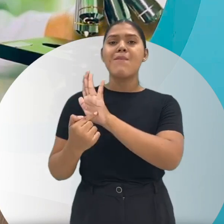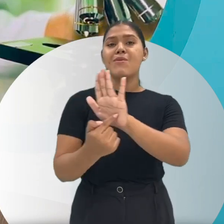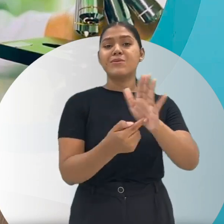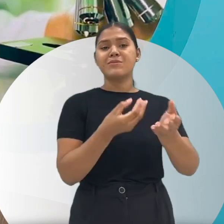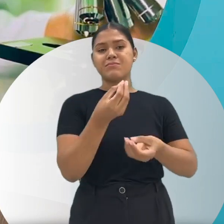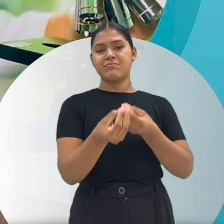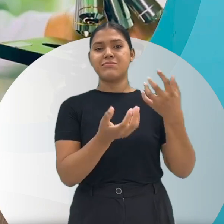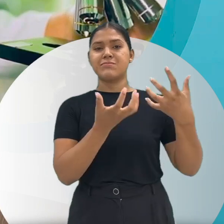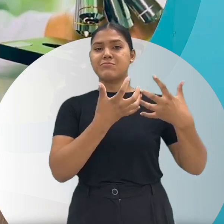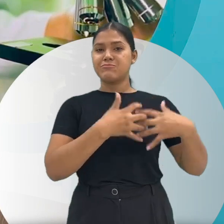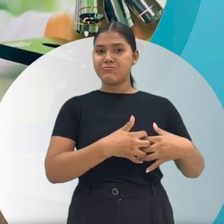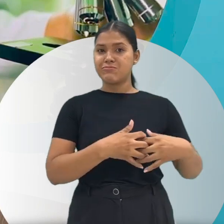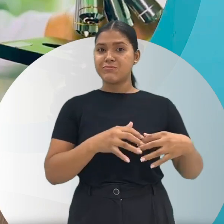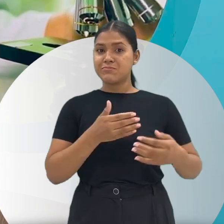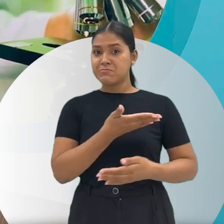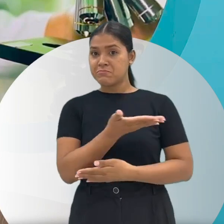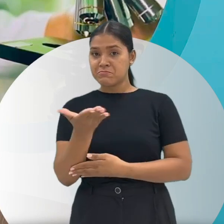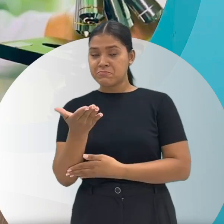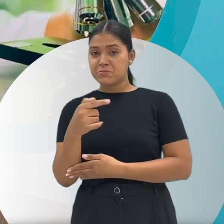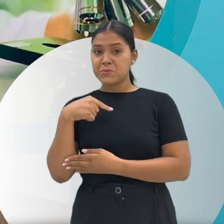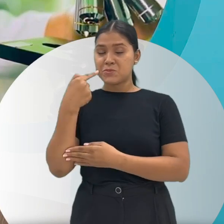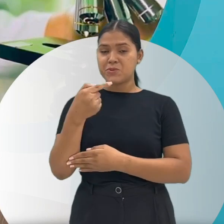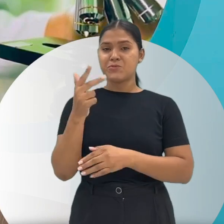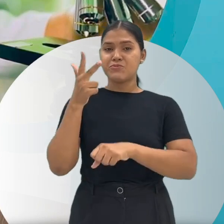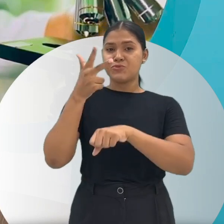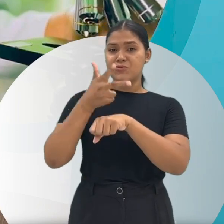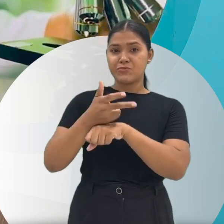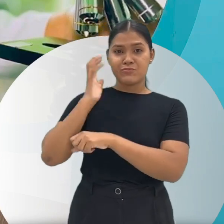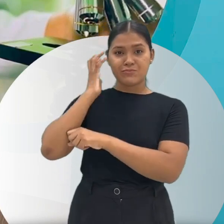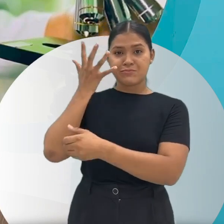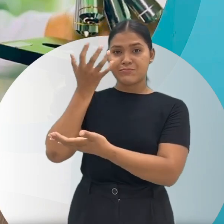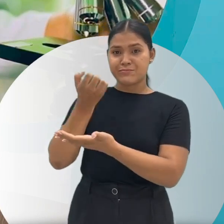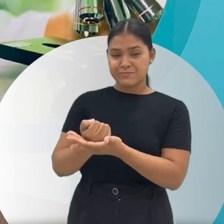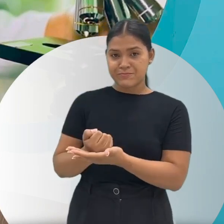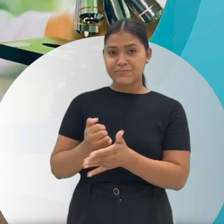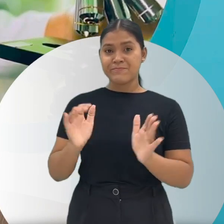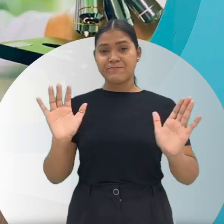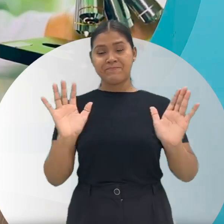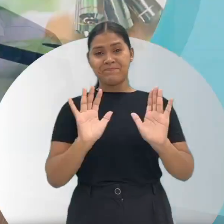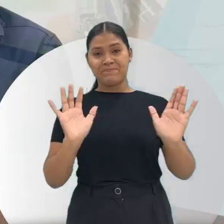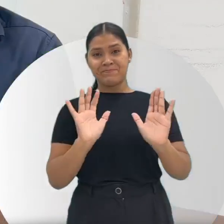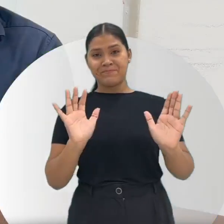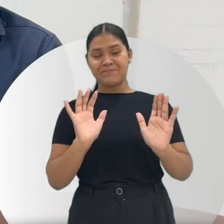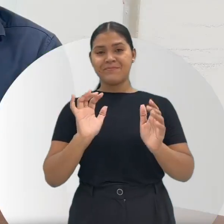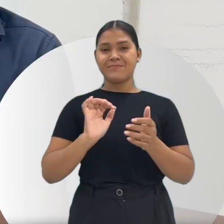tá? Espero vocês no próximo episódio e até mais!